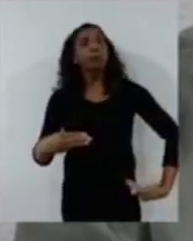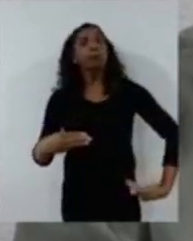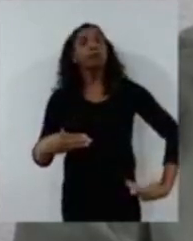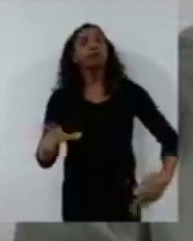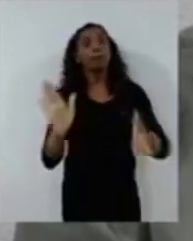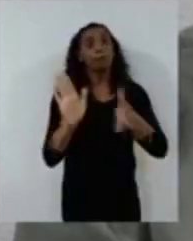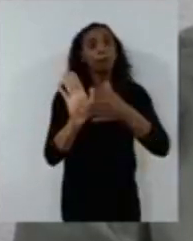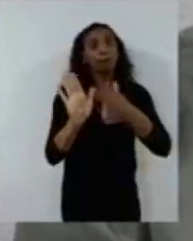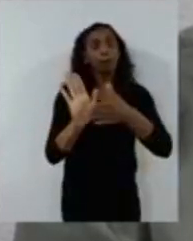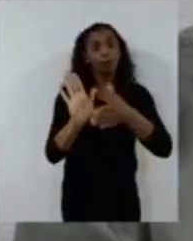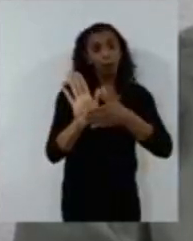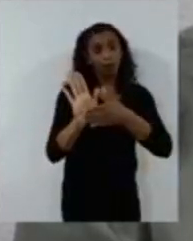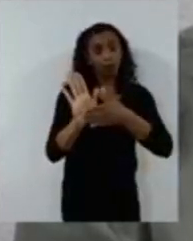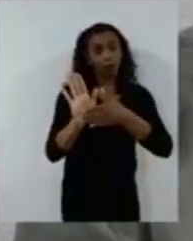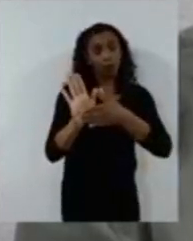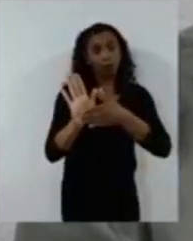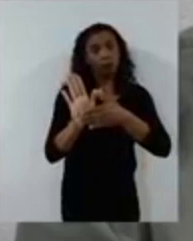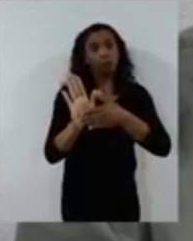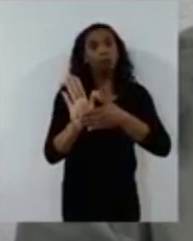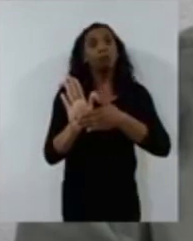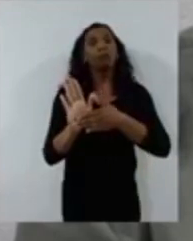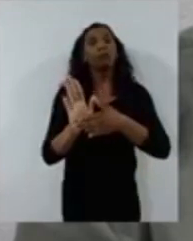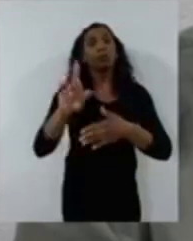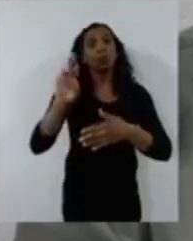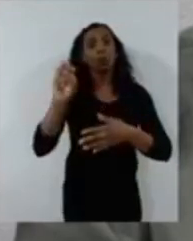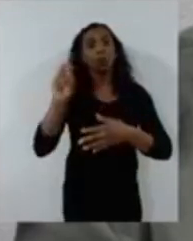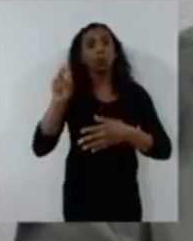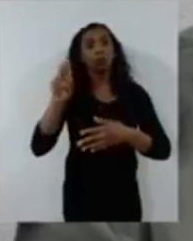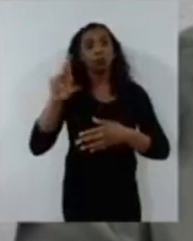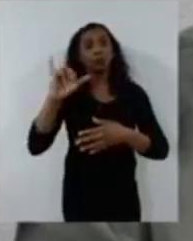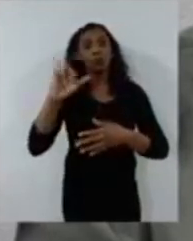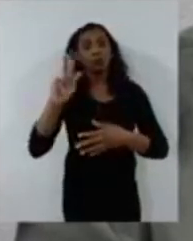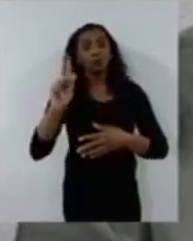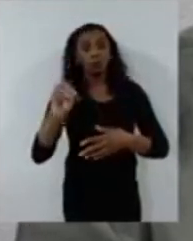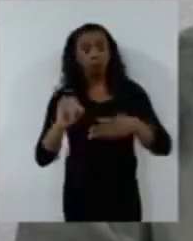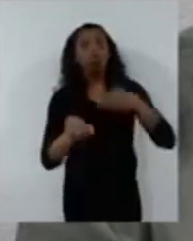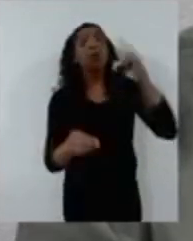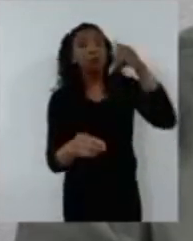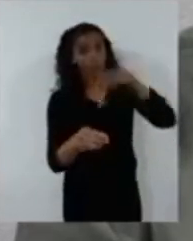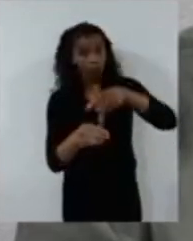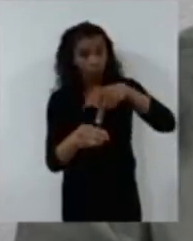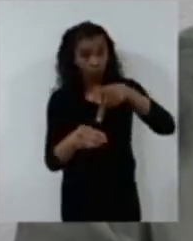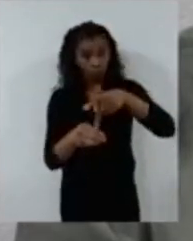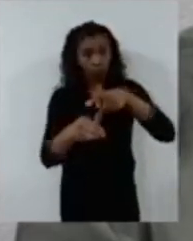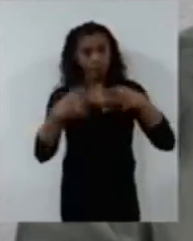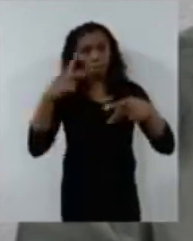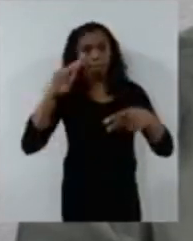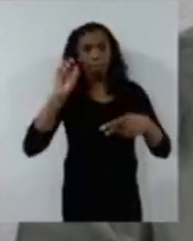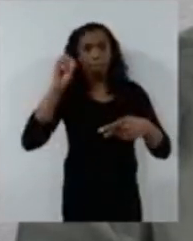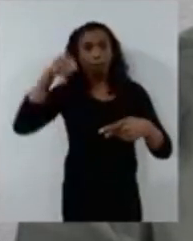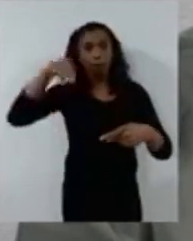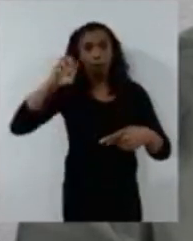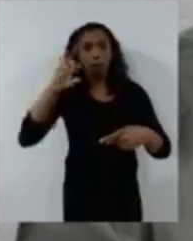proposta pelo doutor Rodrigo, promotor da